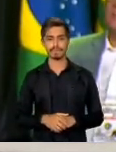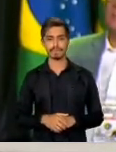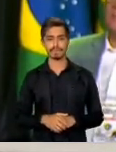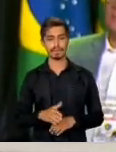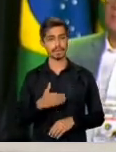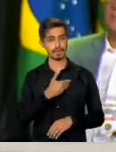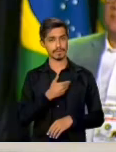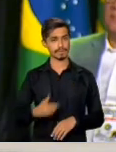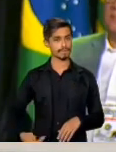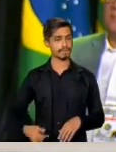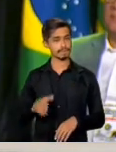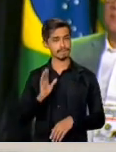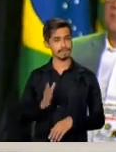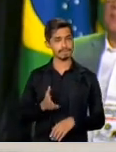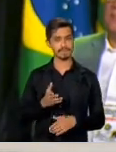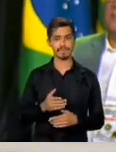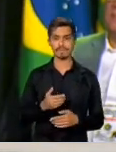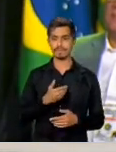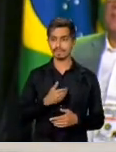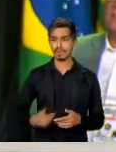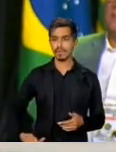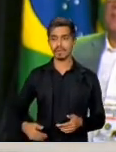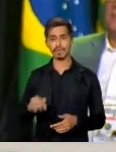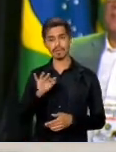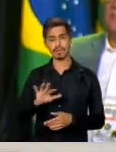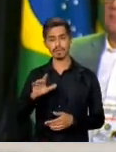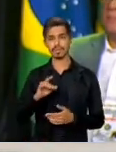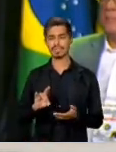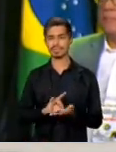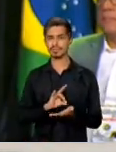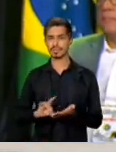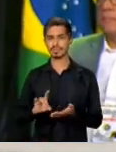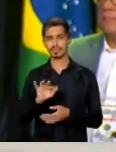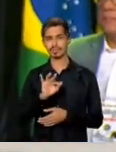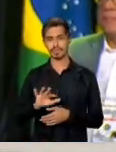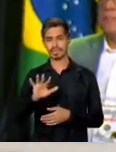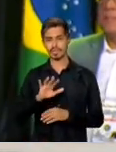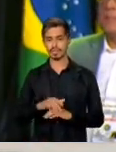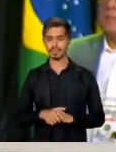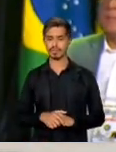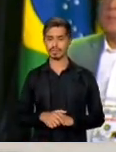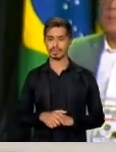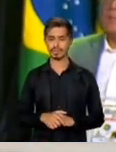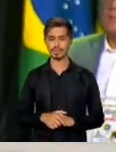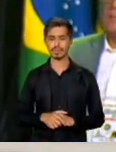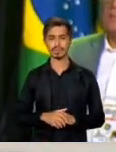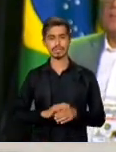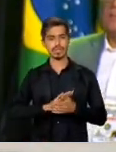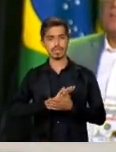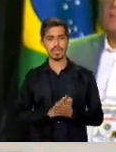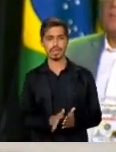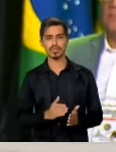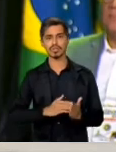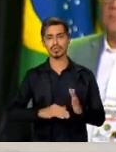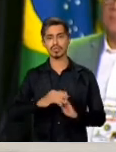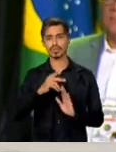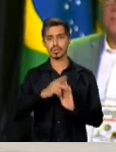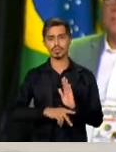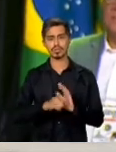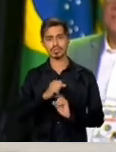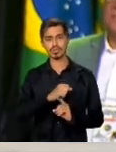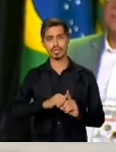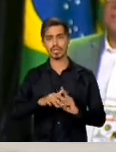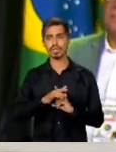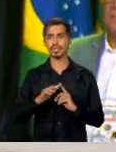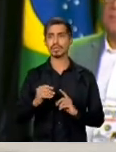um governo federal inimigo da federação, que desfez os programas sociais, quase